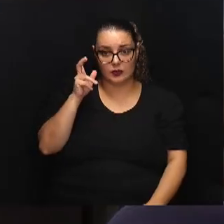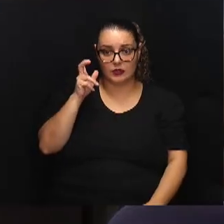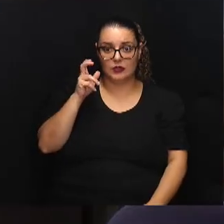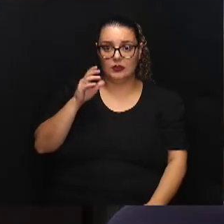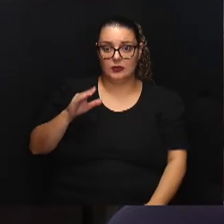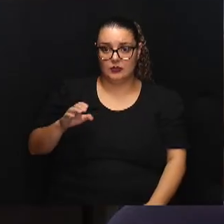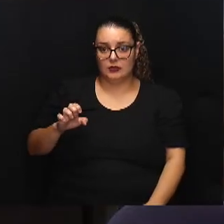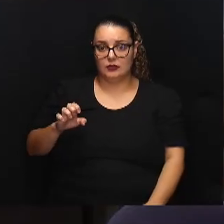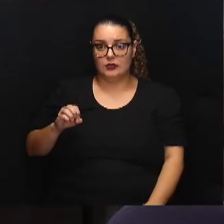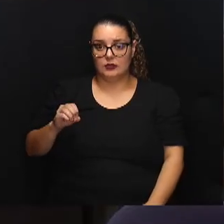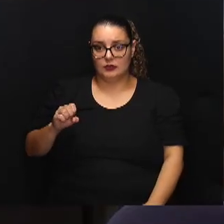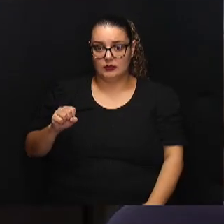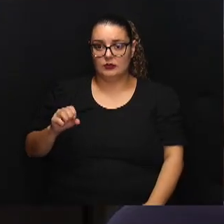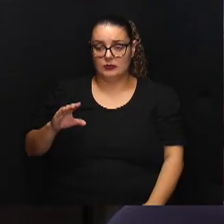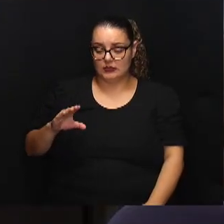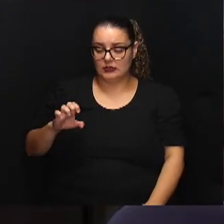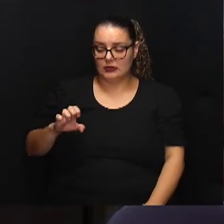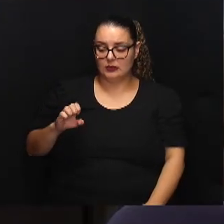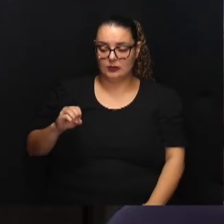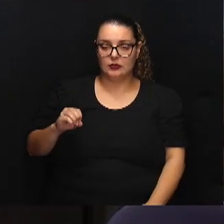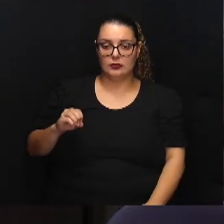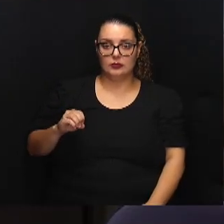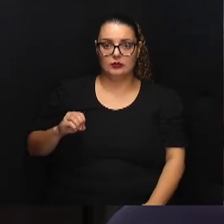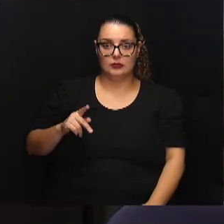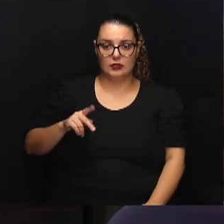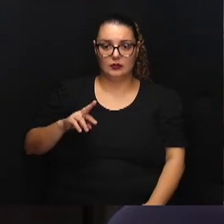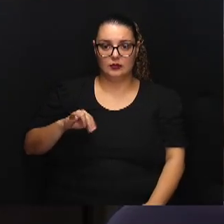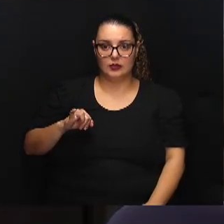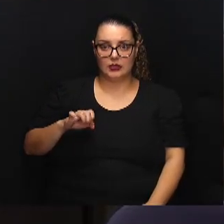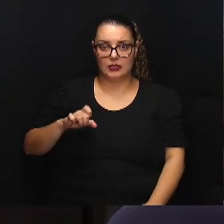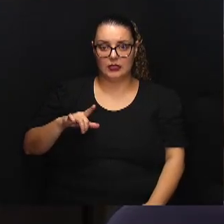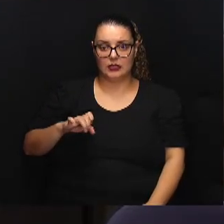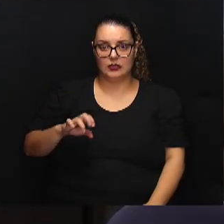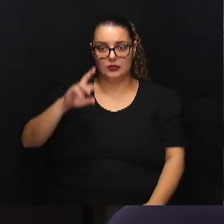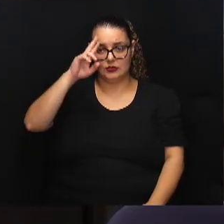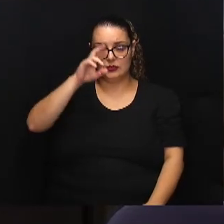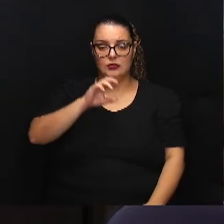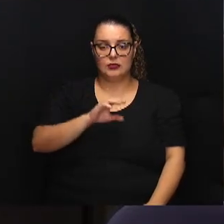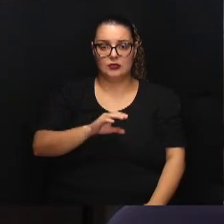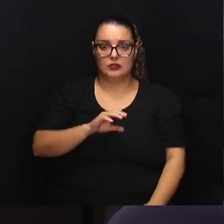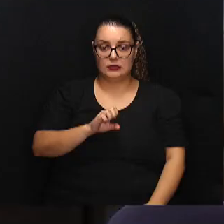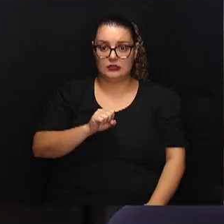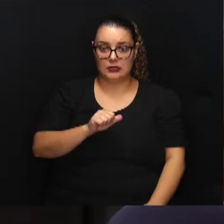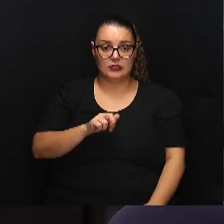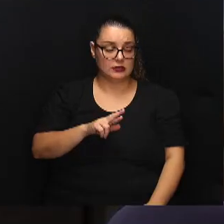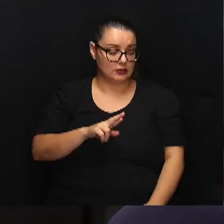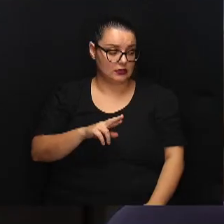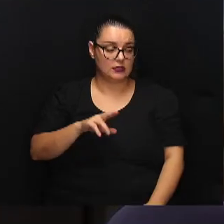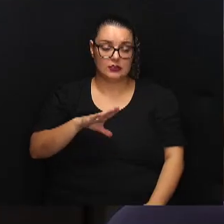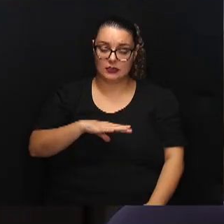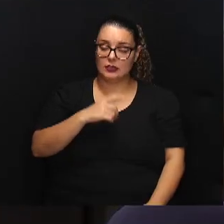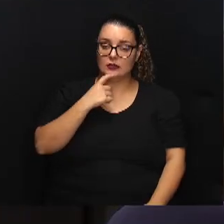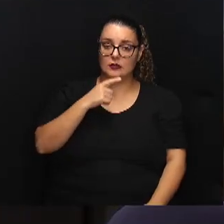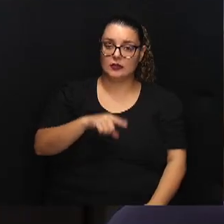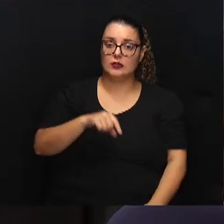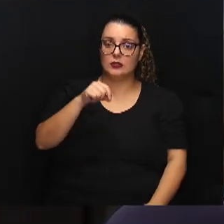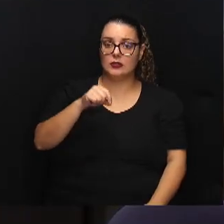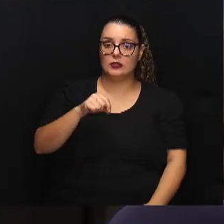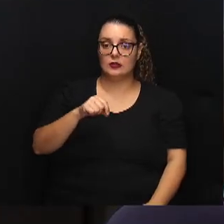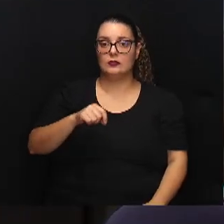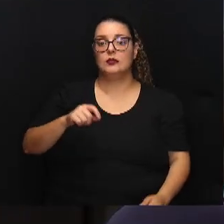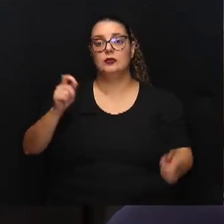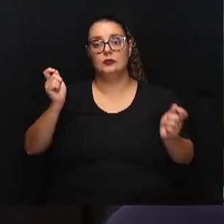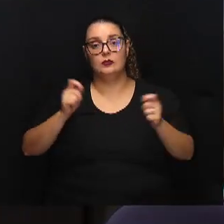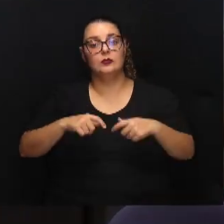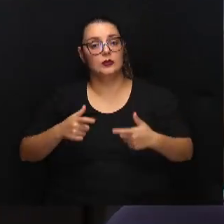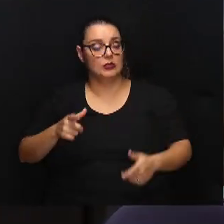CEO da Pirelli, né, senhor César, que Campinas foi escolhida pela